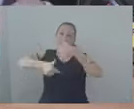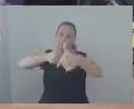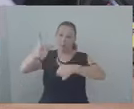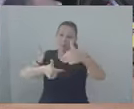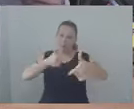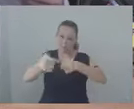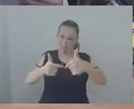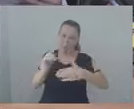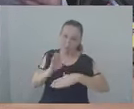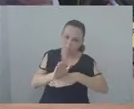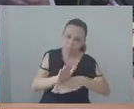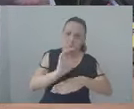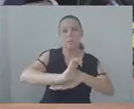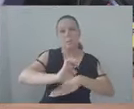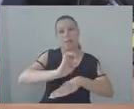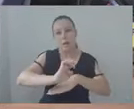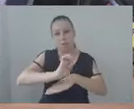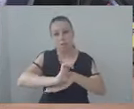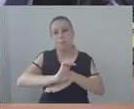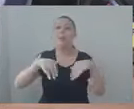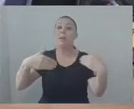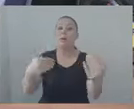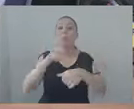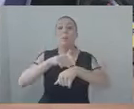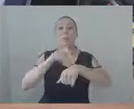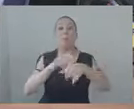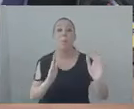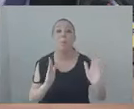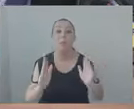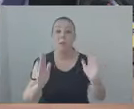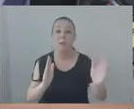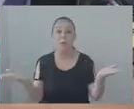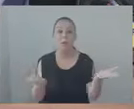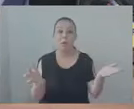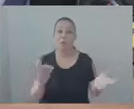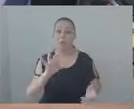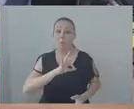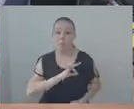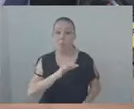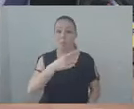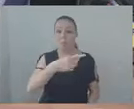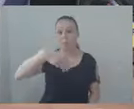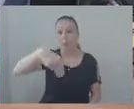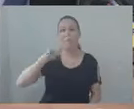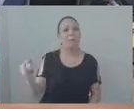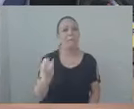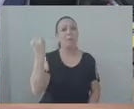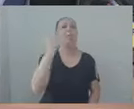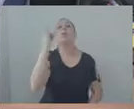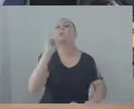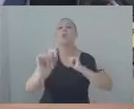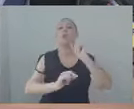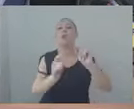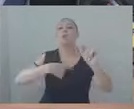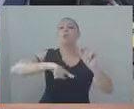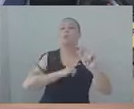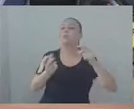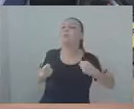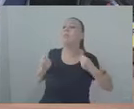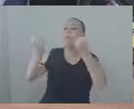Momentos como esse para a Polícia Militar são importantíssimos, que é a prestação de contas, né, de tudo aquilo que a gente faz para a